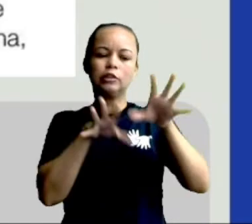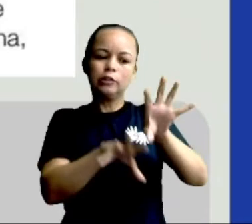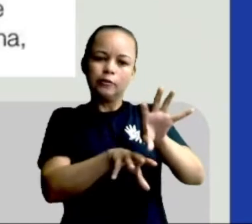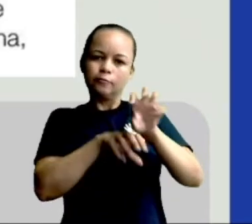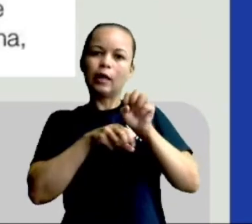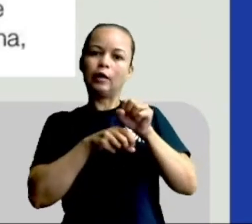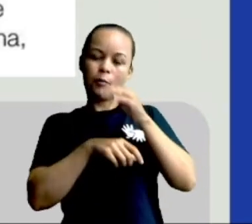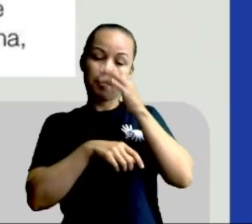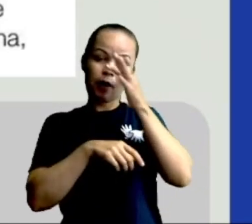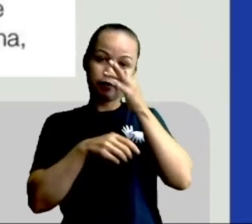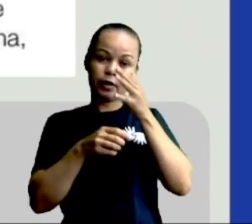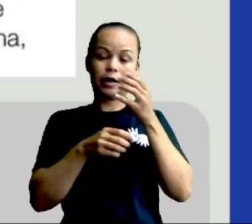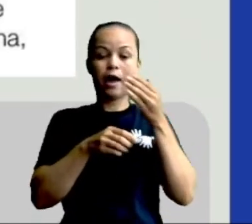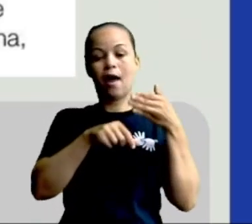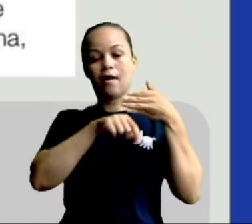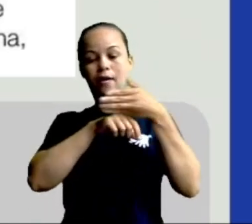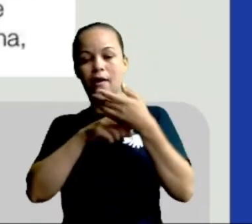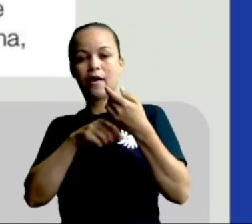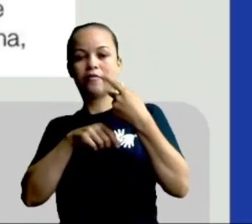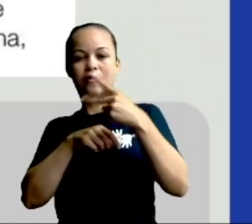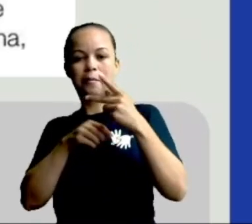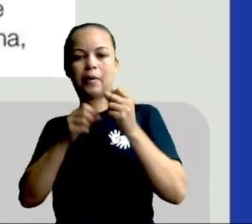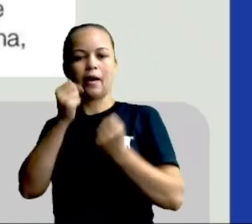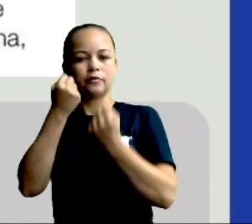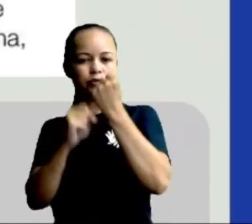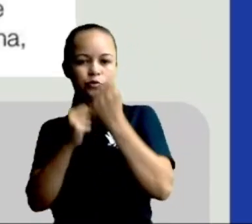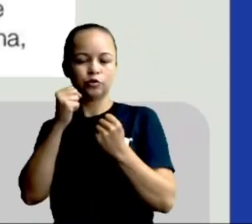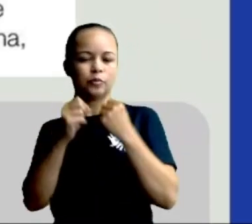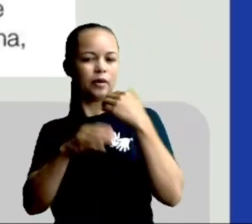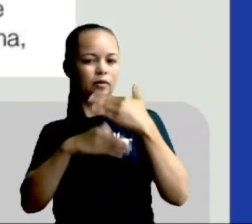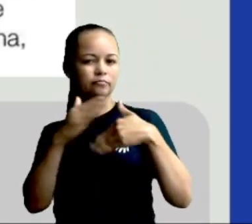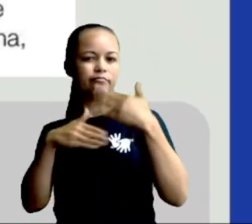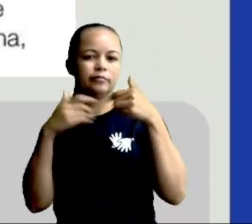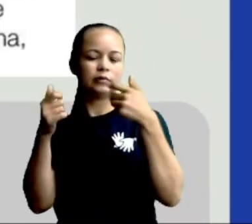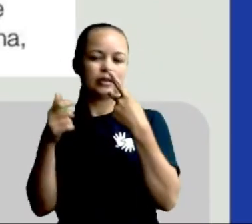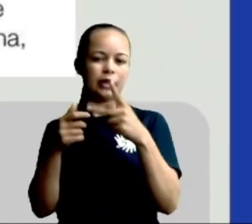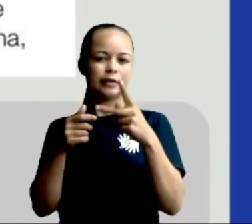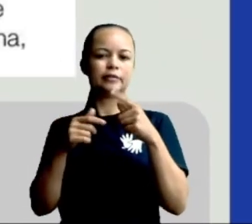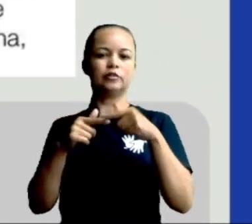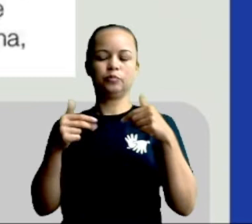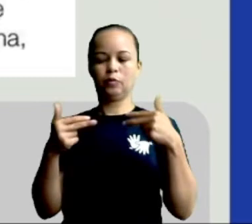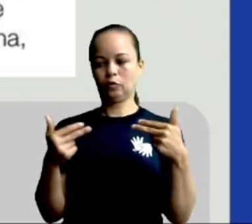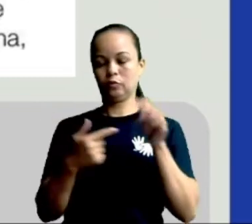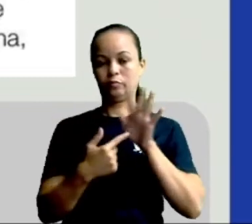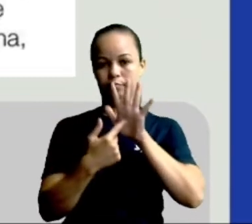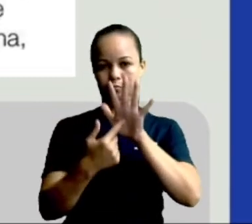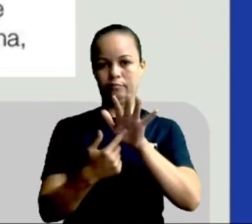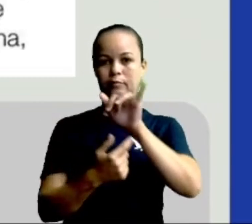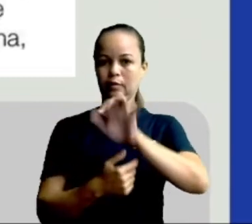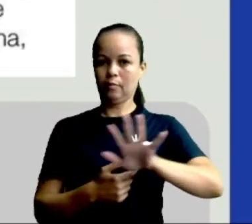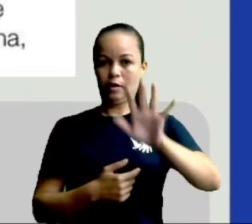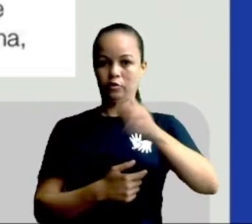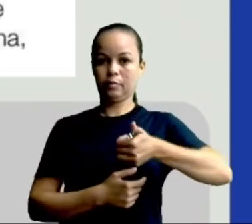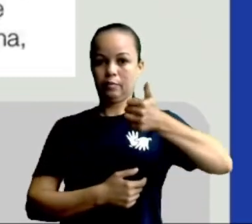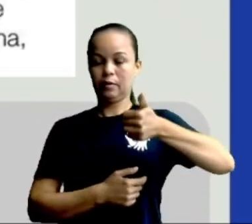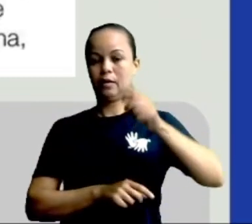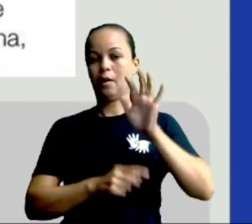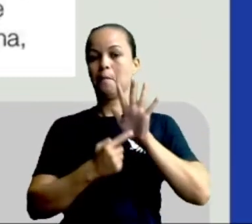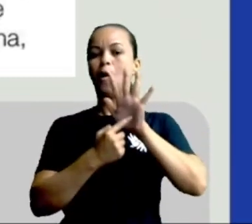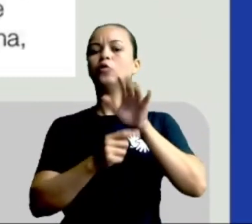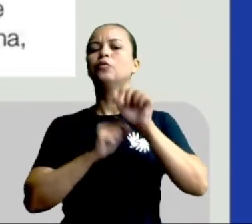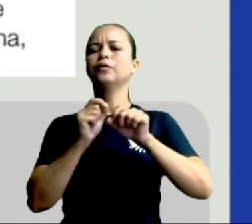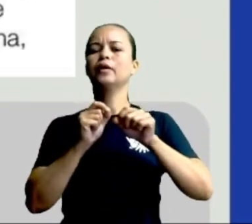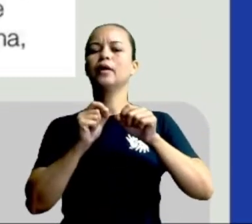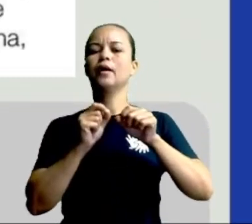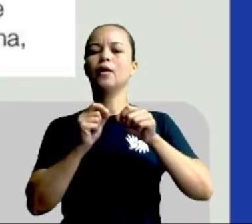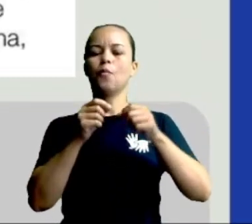parte das plantas, levam para a indústria para a fabricação desses produtos. Veja aí nessas imagens, por exemplo, a primeira imagem mostra uma